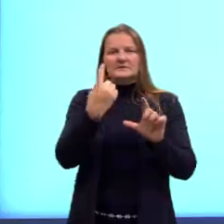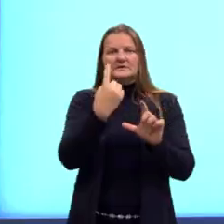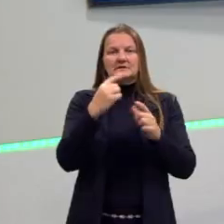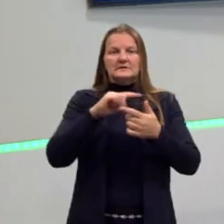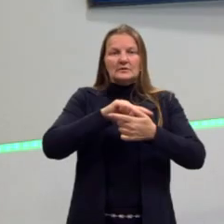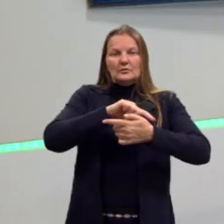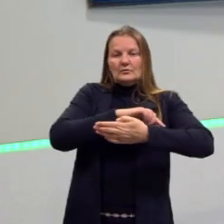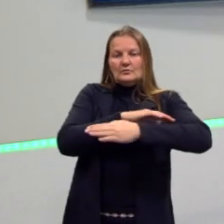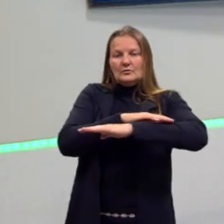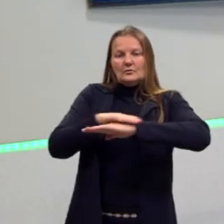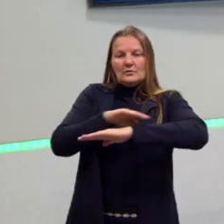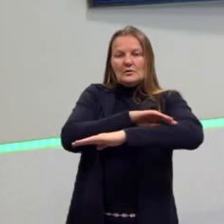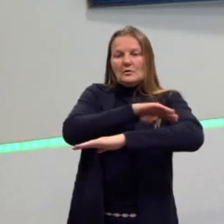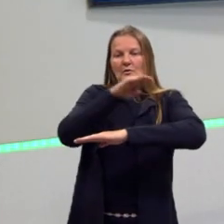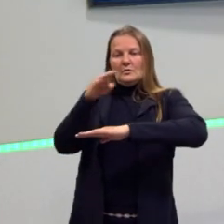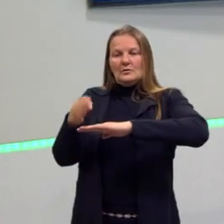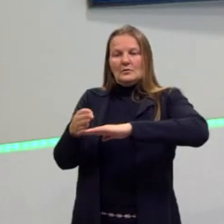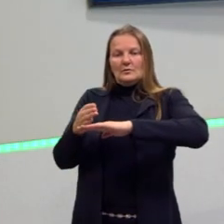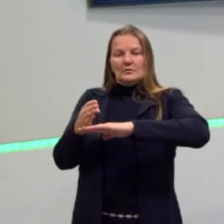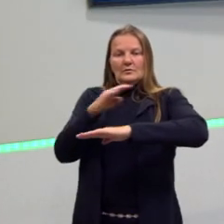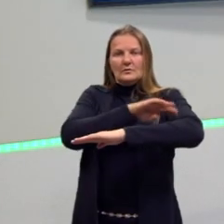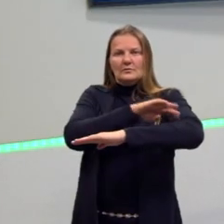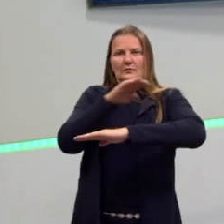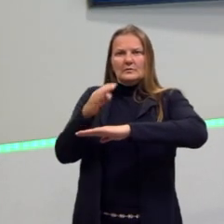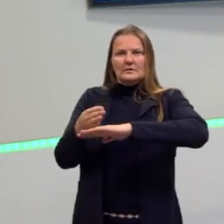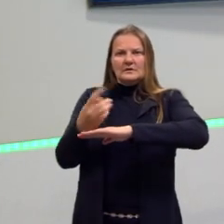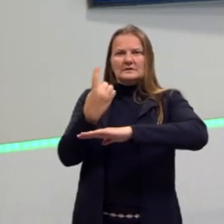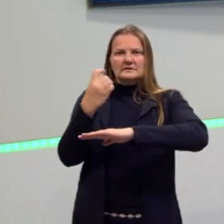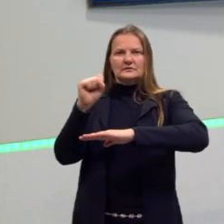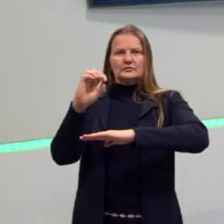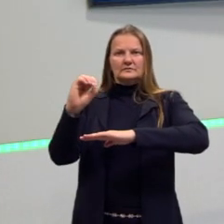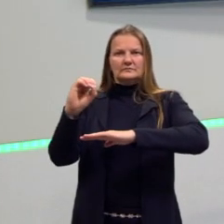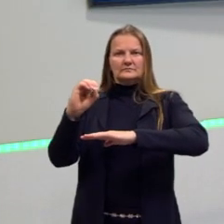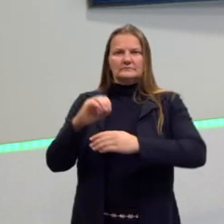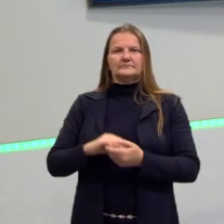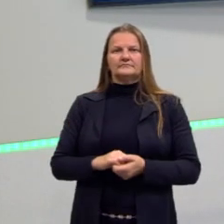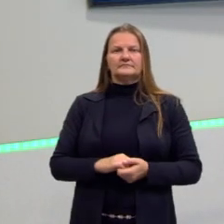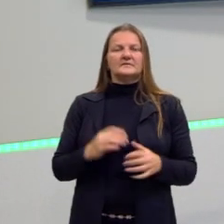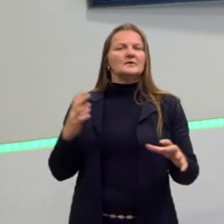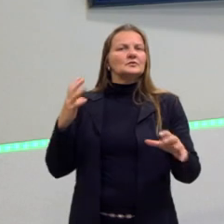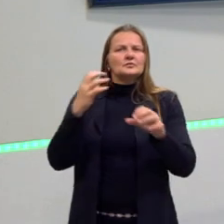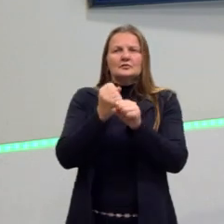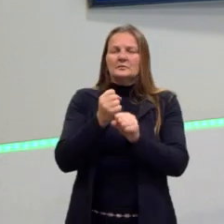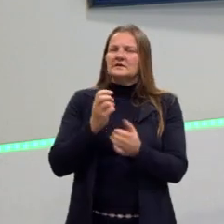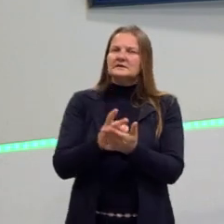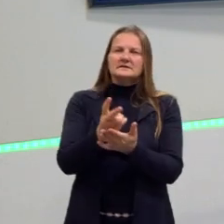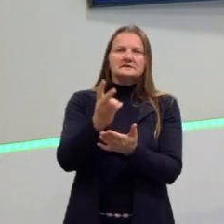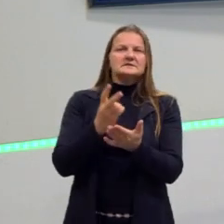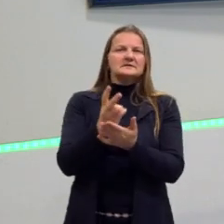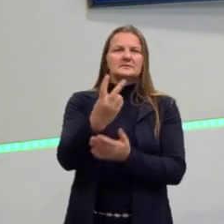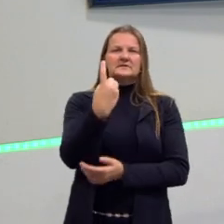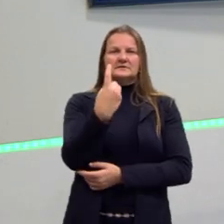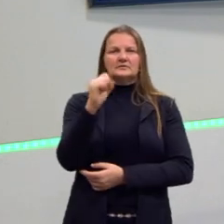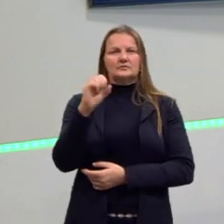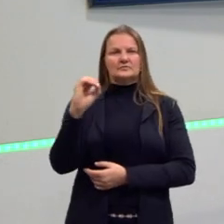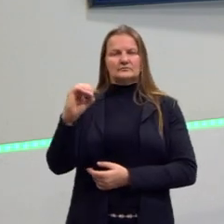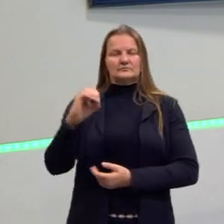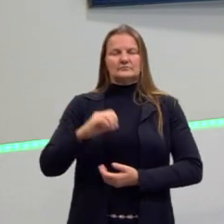soma dos ângulos internos ela serve então para qualquer triângulo a soma sempre vai ser 180